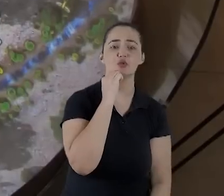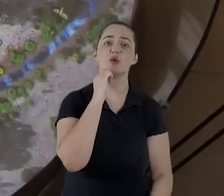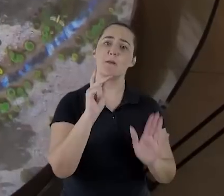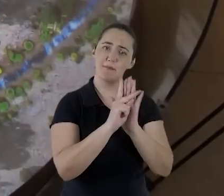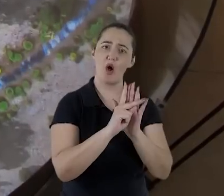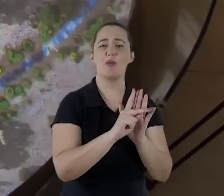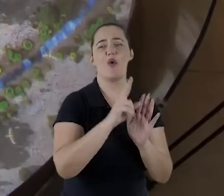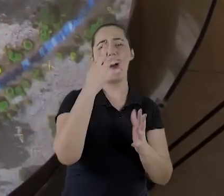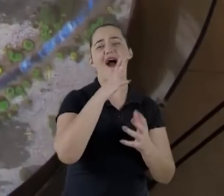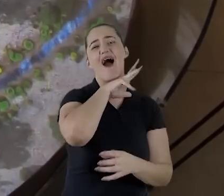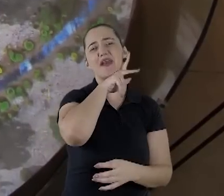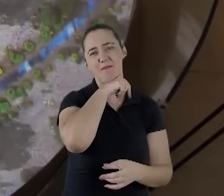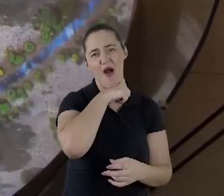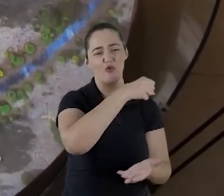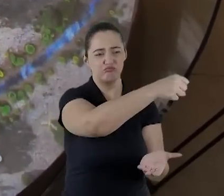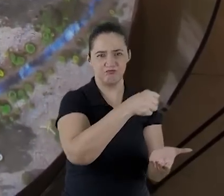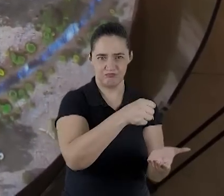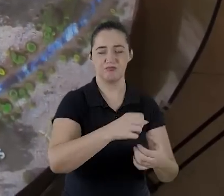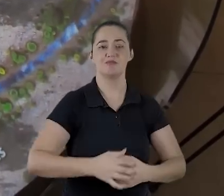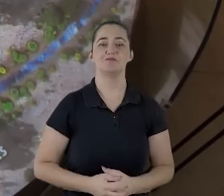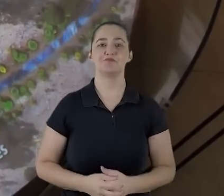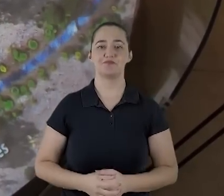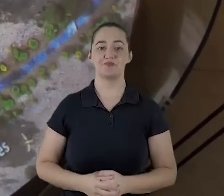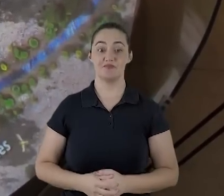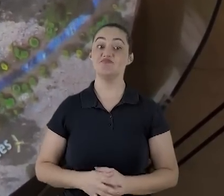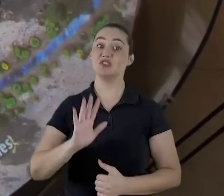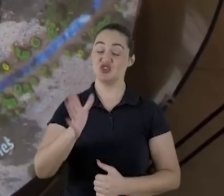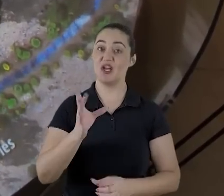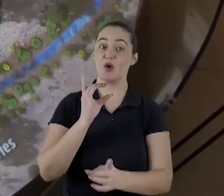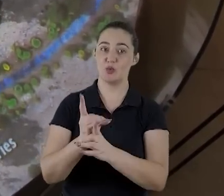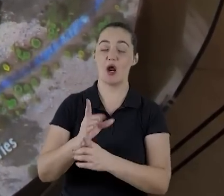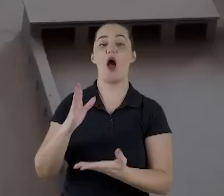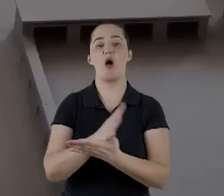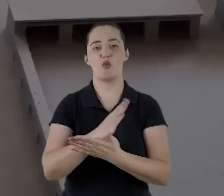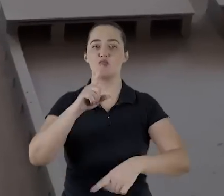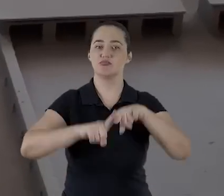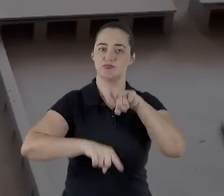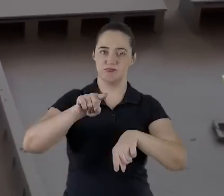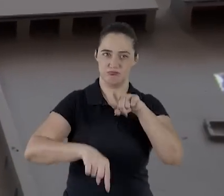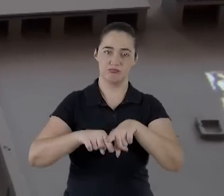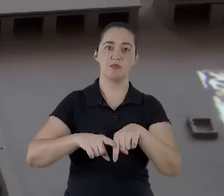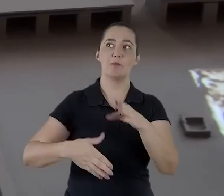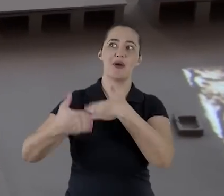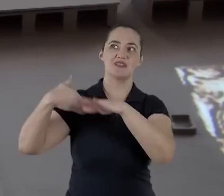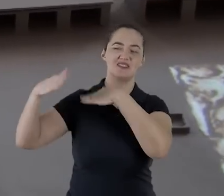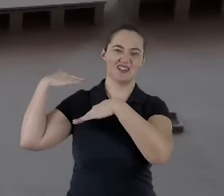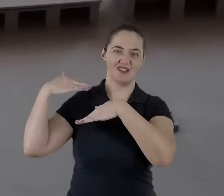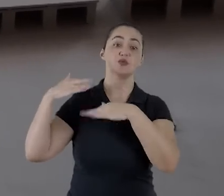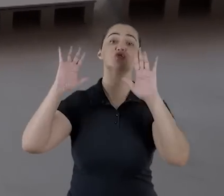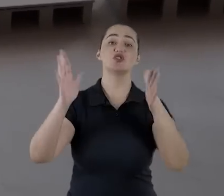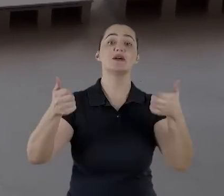de sacrifícios. Nós também mostramos as peças de marfim que foram encontradas aqui. Até fiz alusão ao fato de que na época